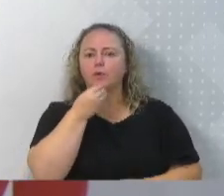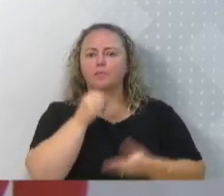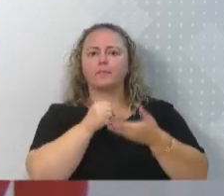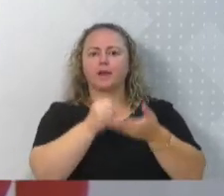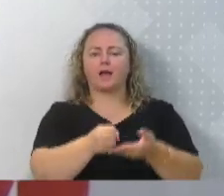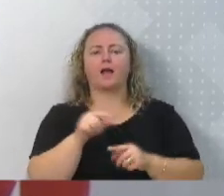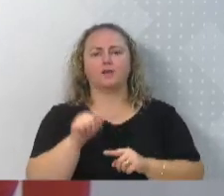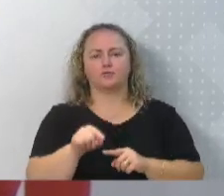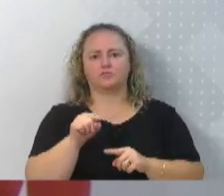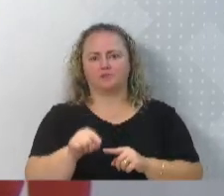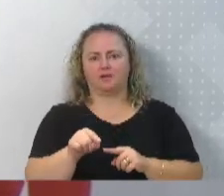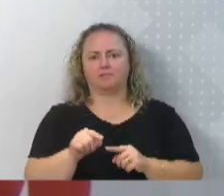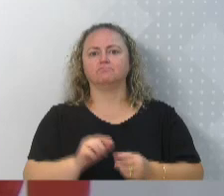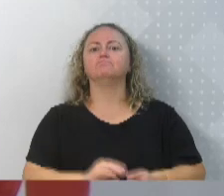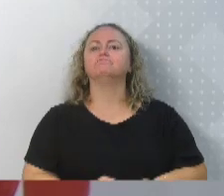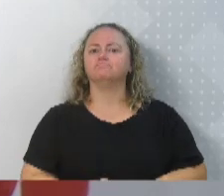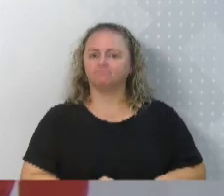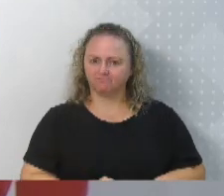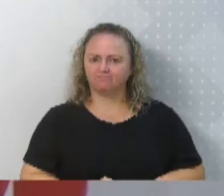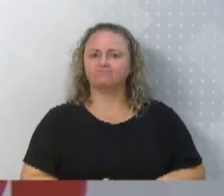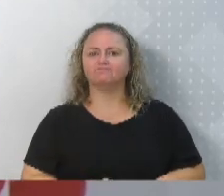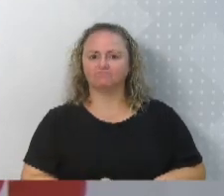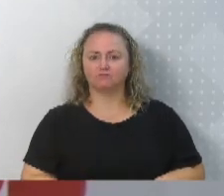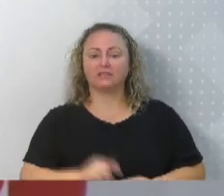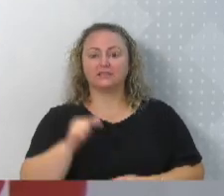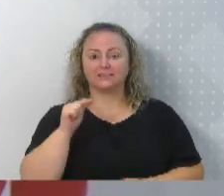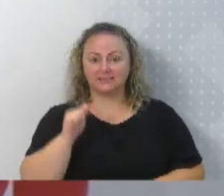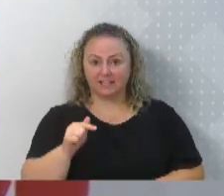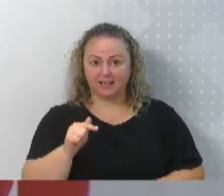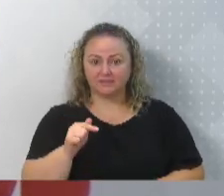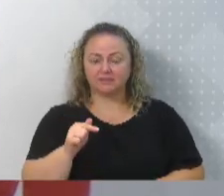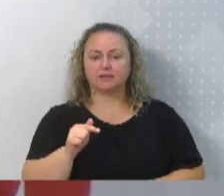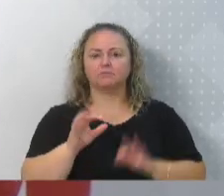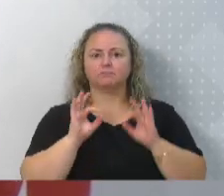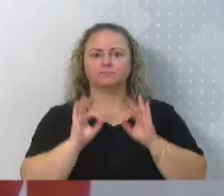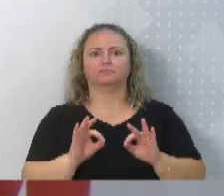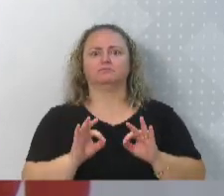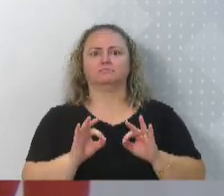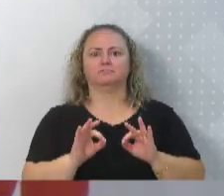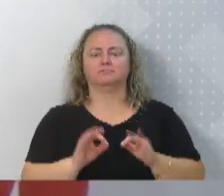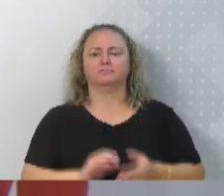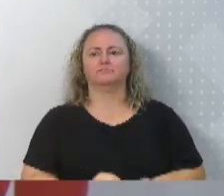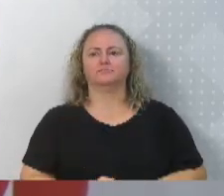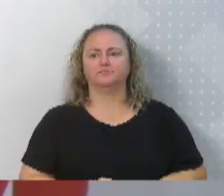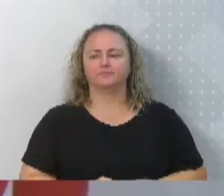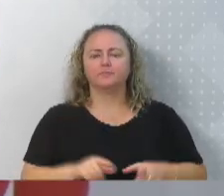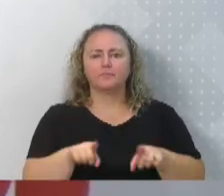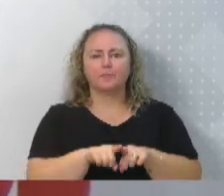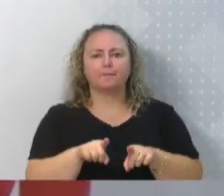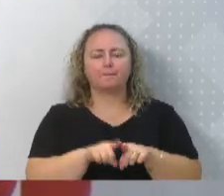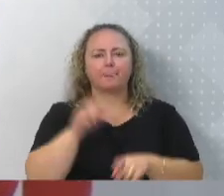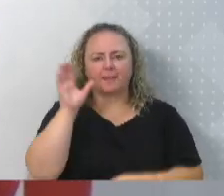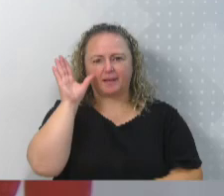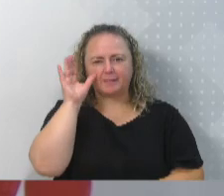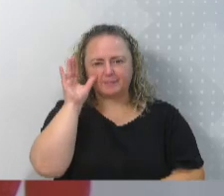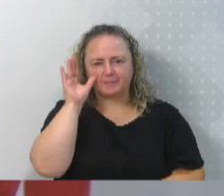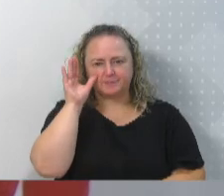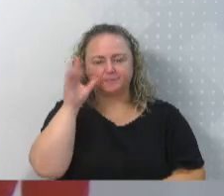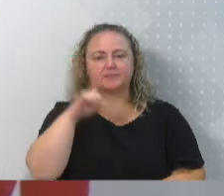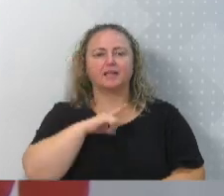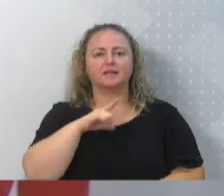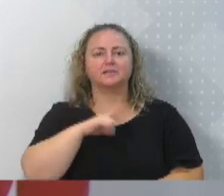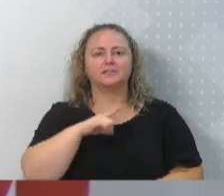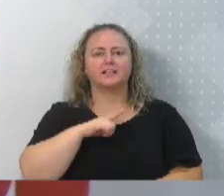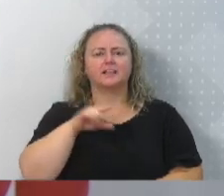sendo que 7 de seus valorosos soldados foram tombados né e também por curiosidade o Marechal Floriano Lima